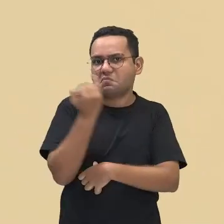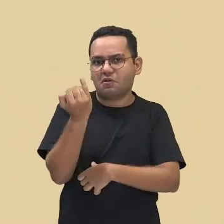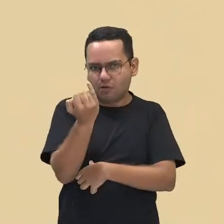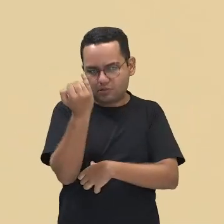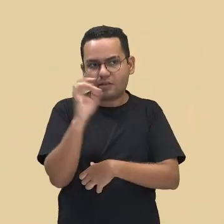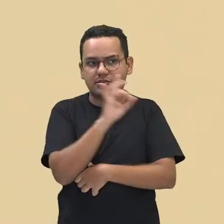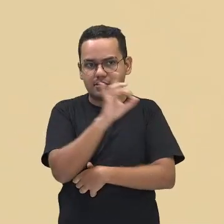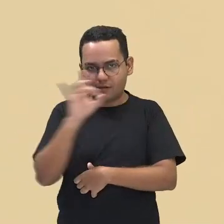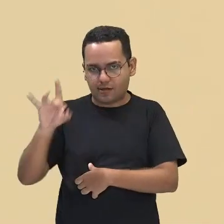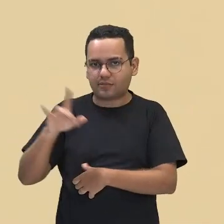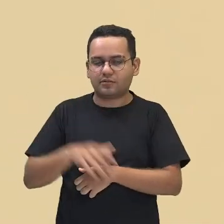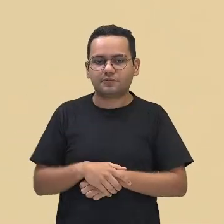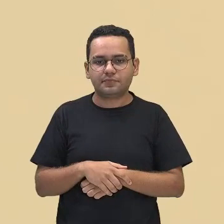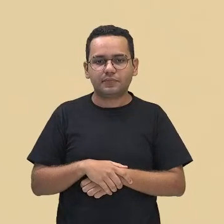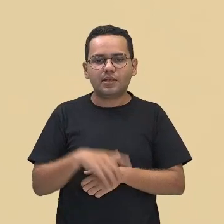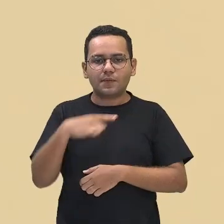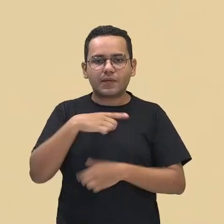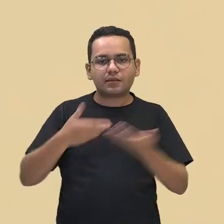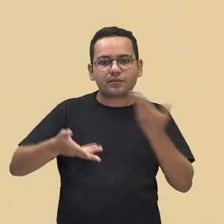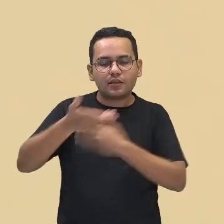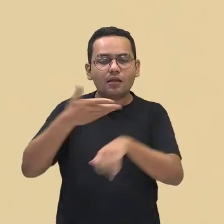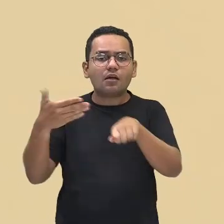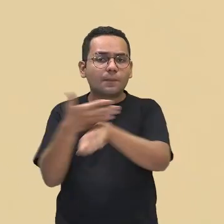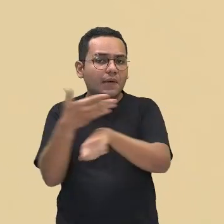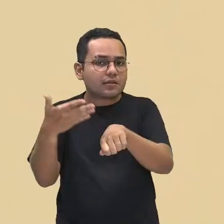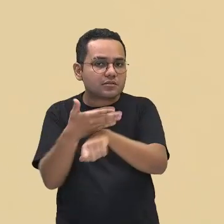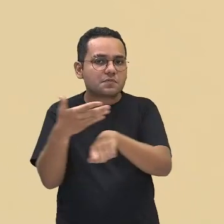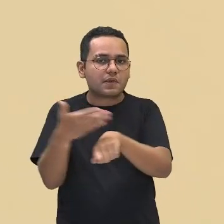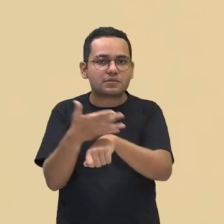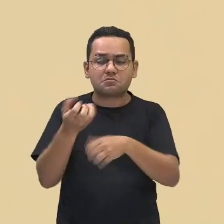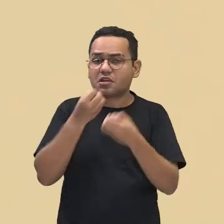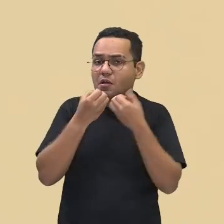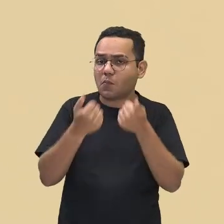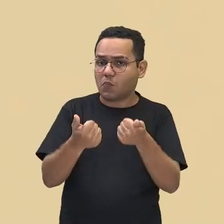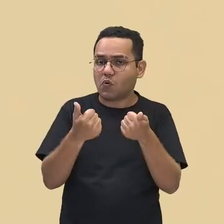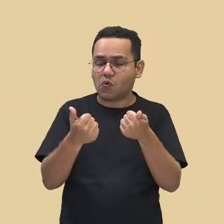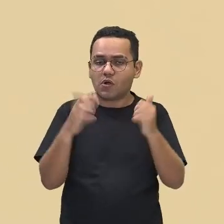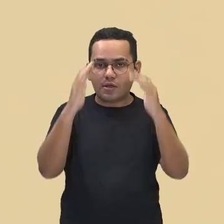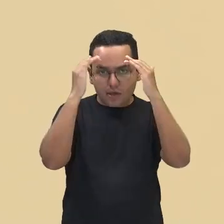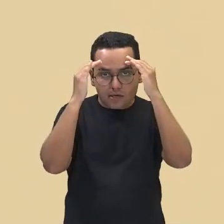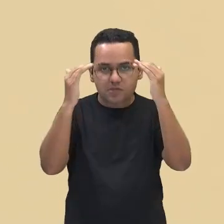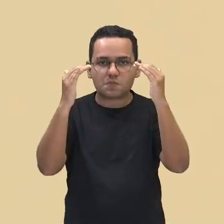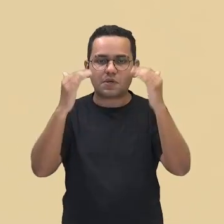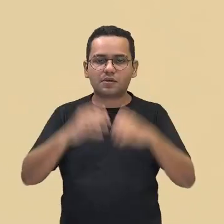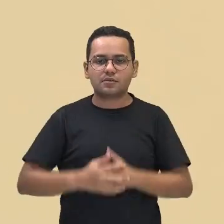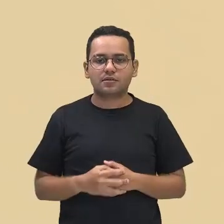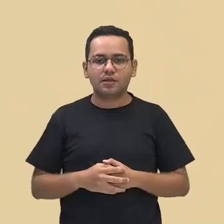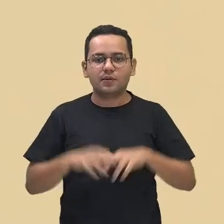importantes para que a gente conviva num ambiente saudável, de respeito a essa